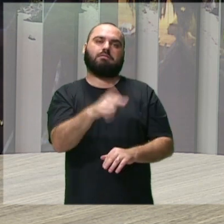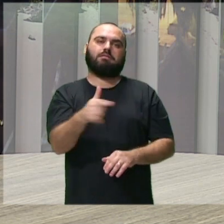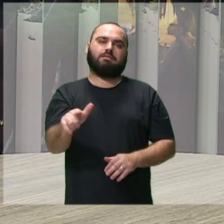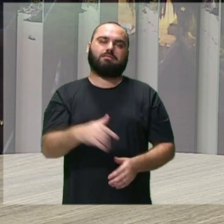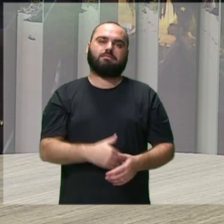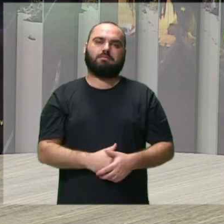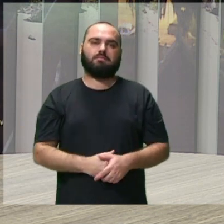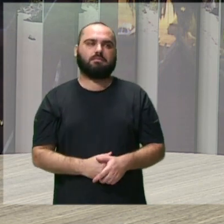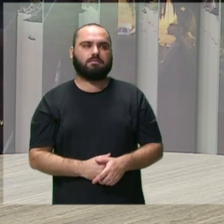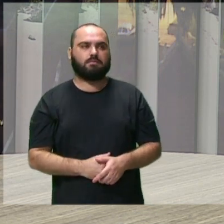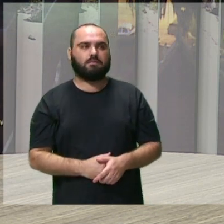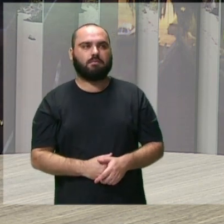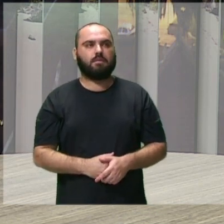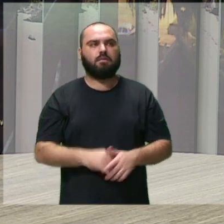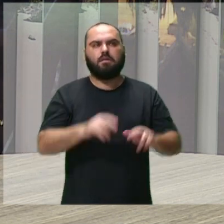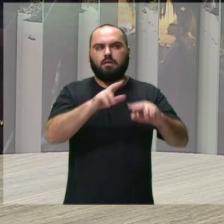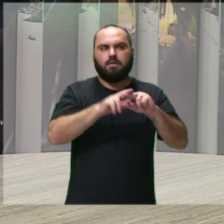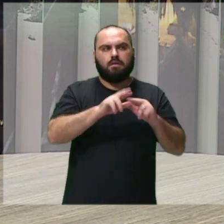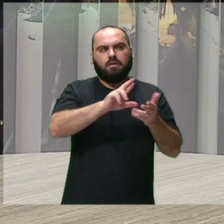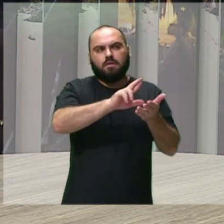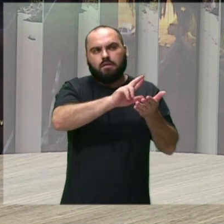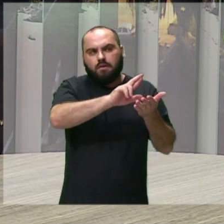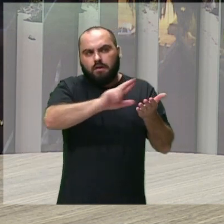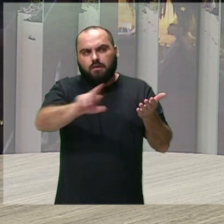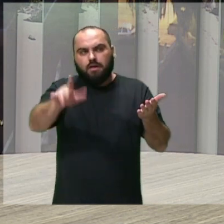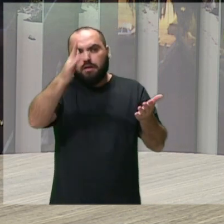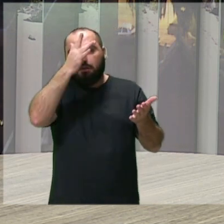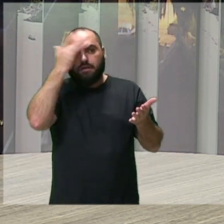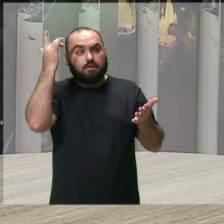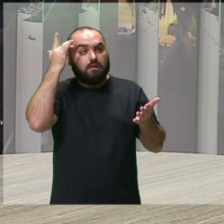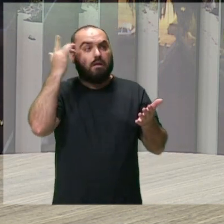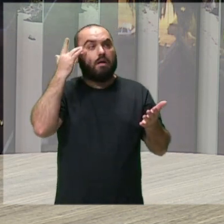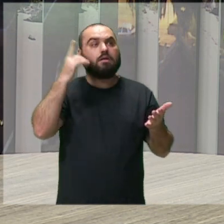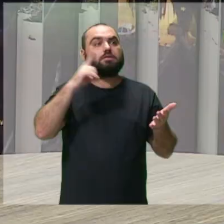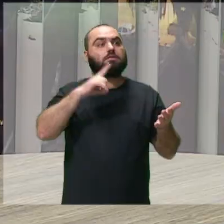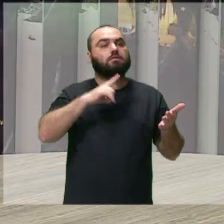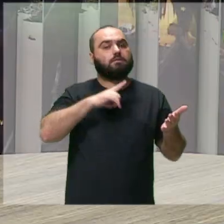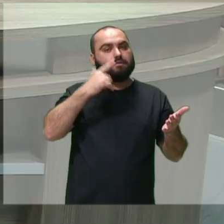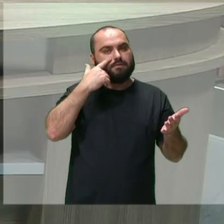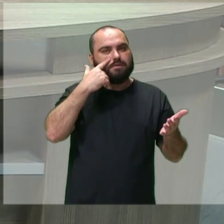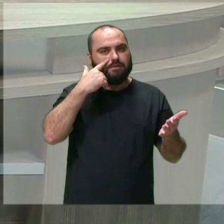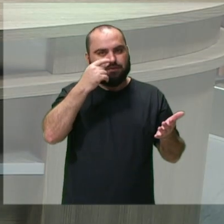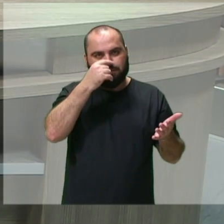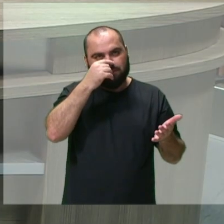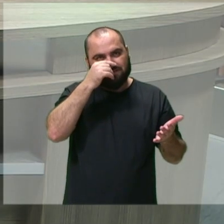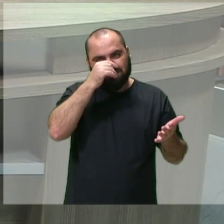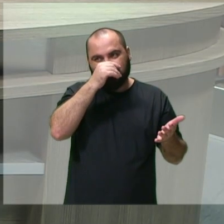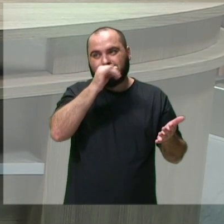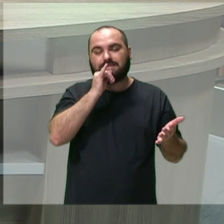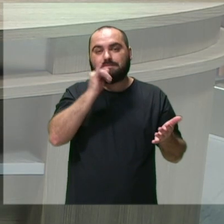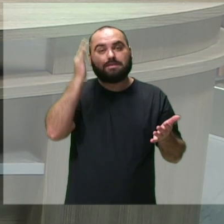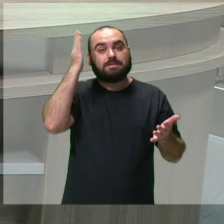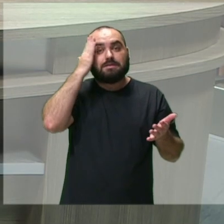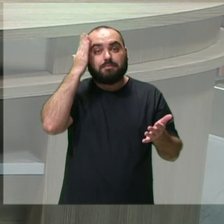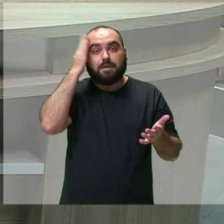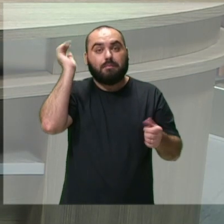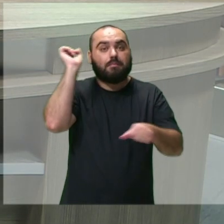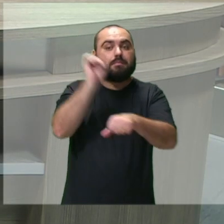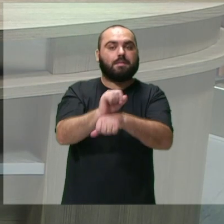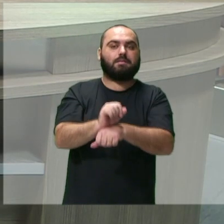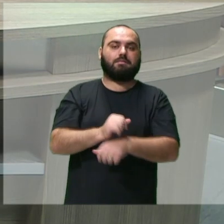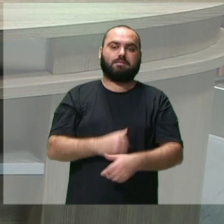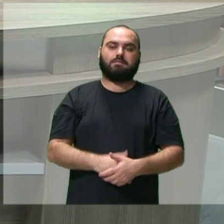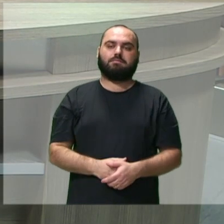que vários artistas devem passar por isso, que é a questão do saber parar, né? Quantos trabalhos já não perdi por